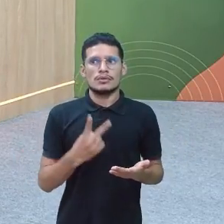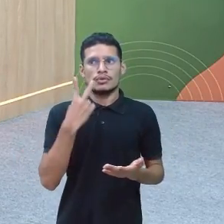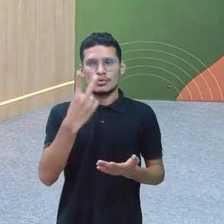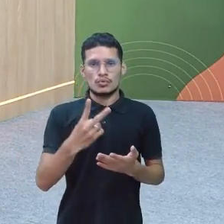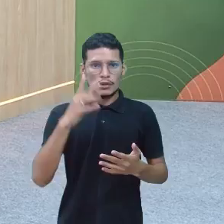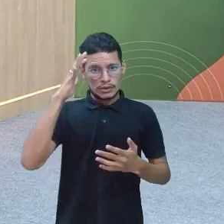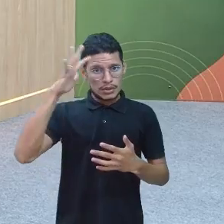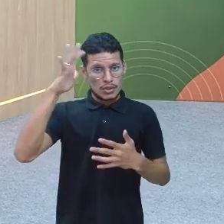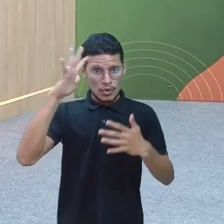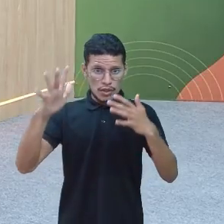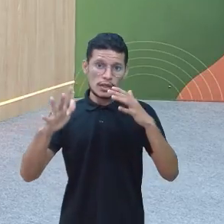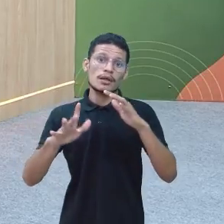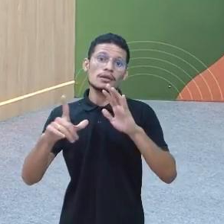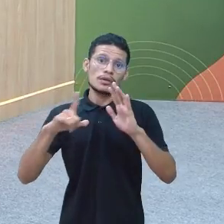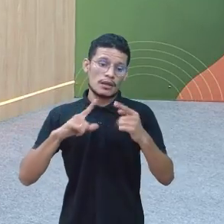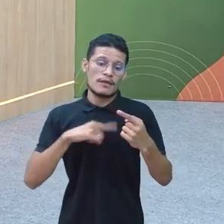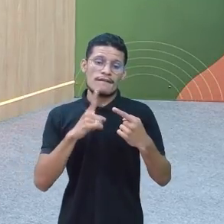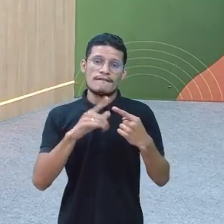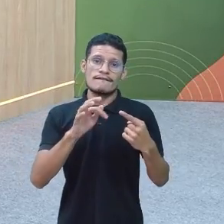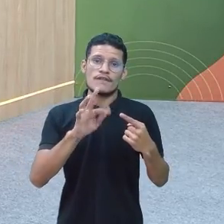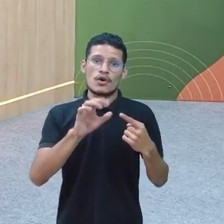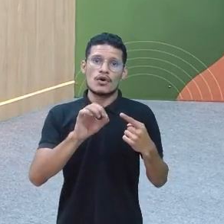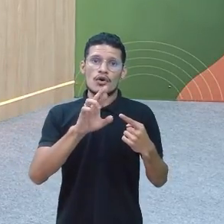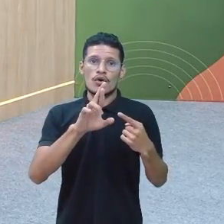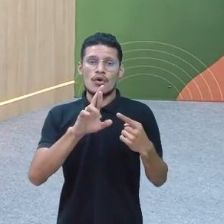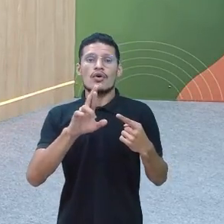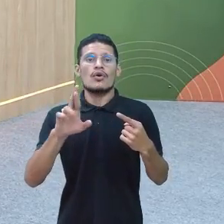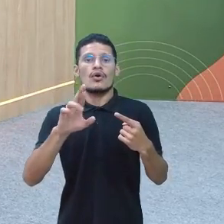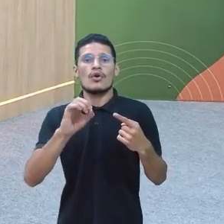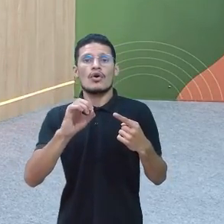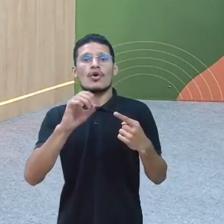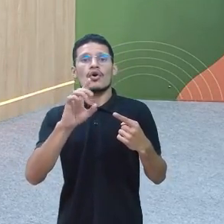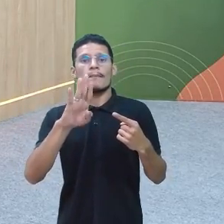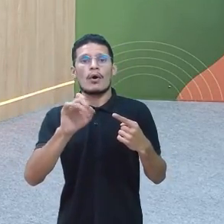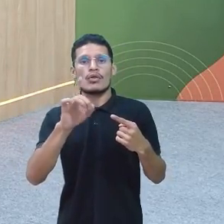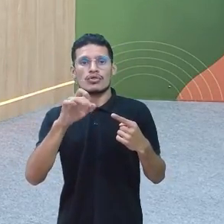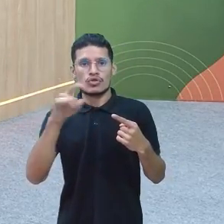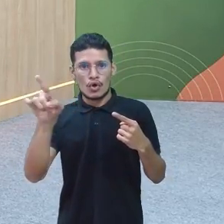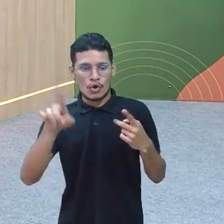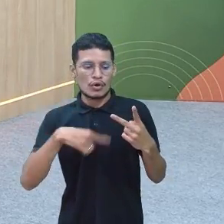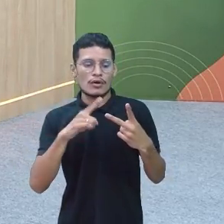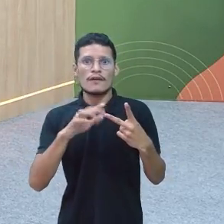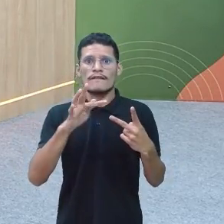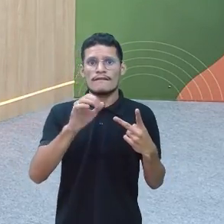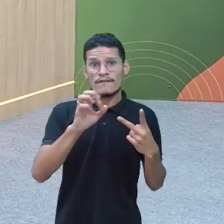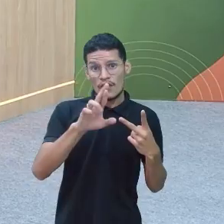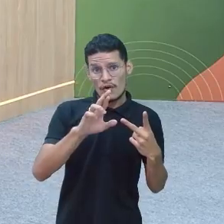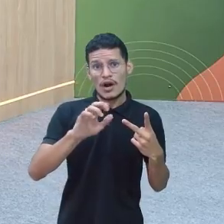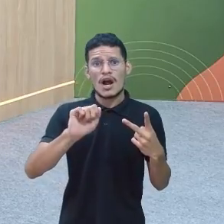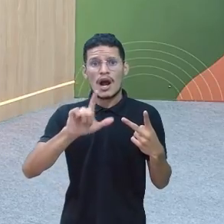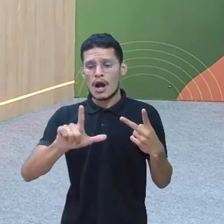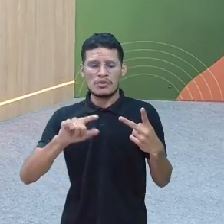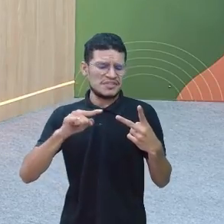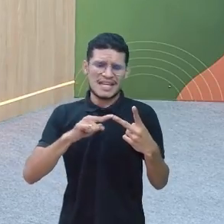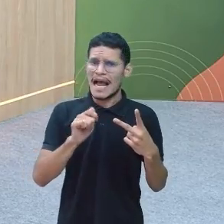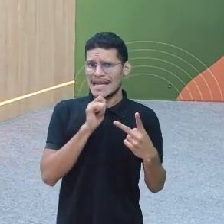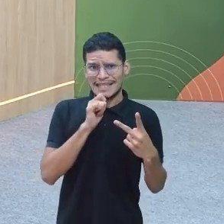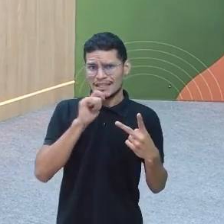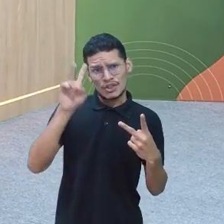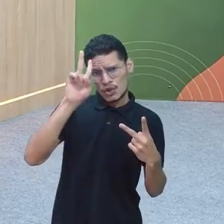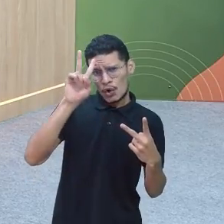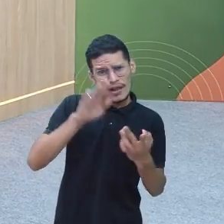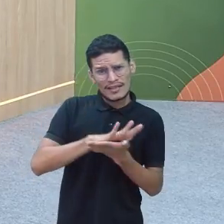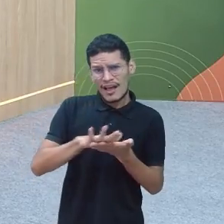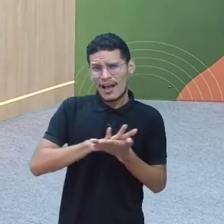teorias, forró-bodó, forró. Forró, ela não tem comprovação histórica, é só mito, é só lenda,